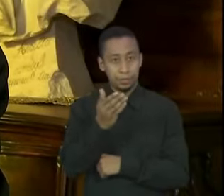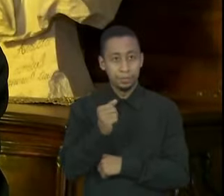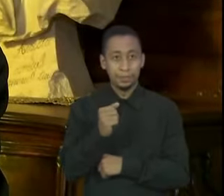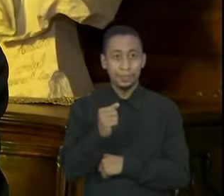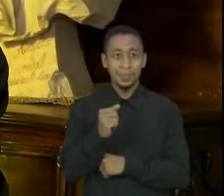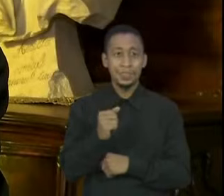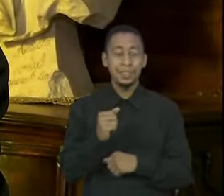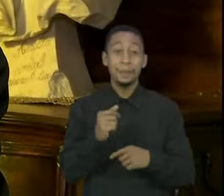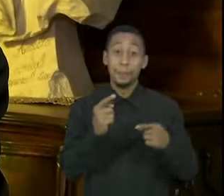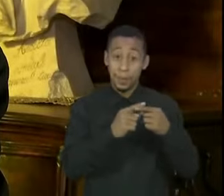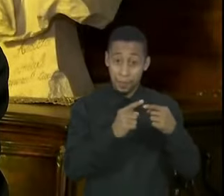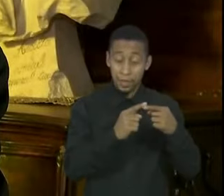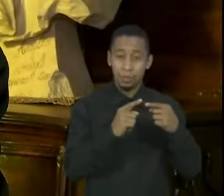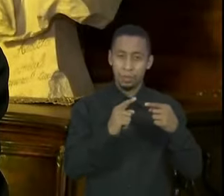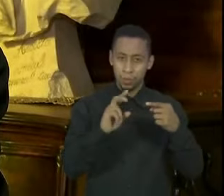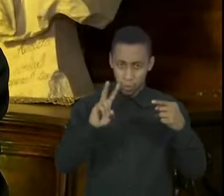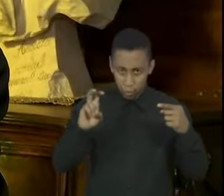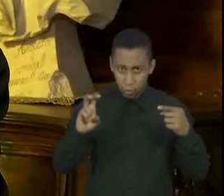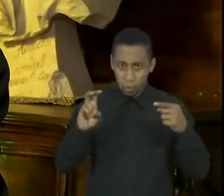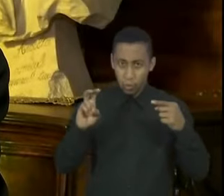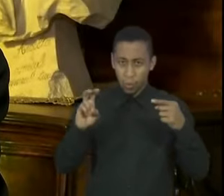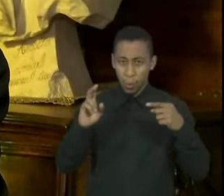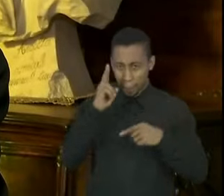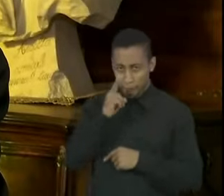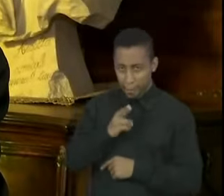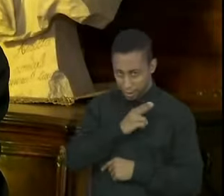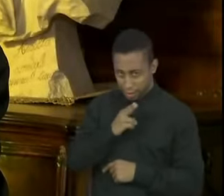imagem do padre infeliz